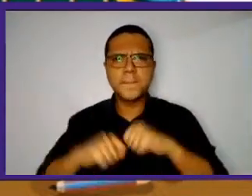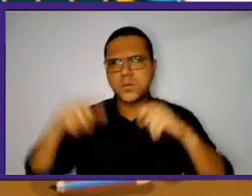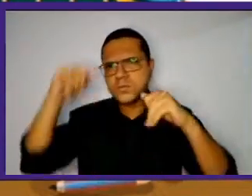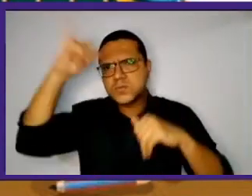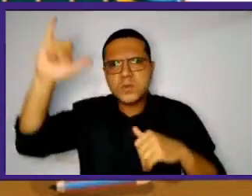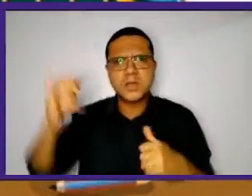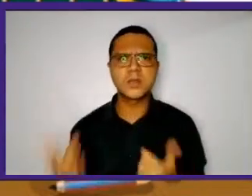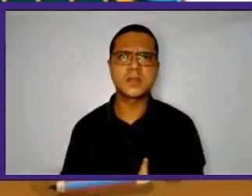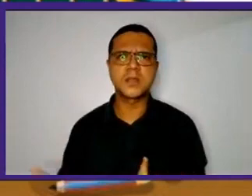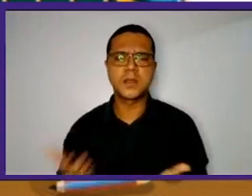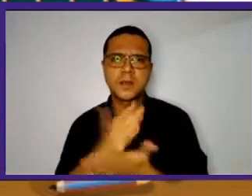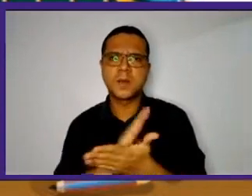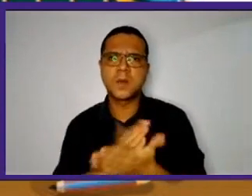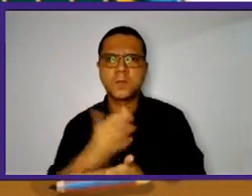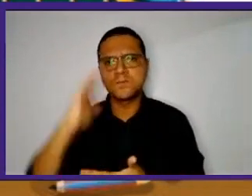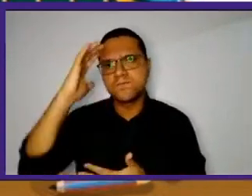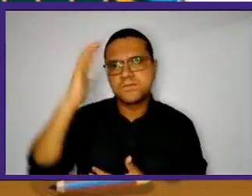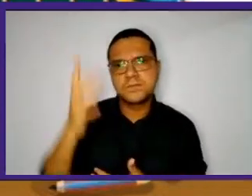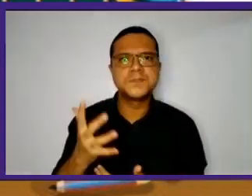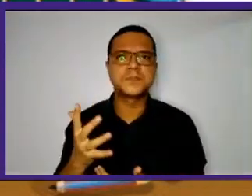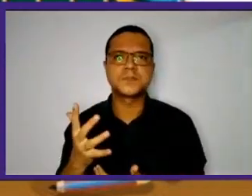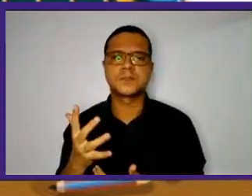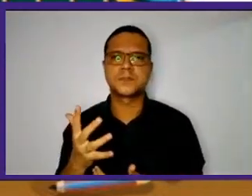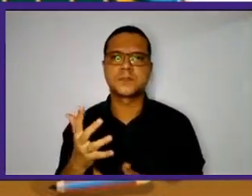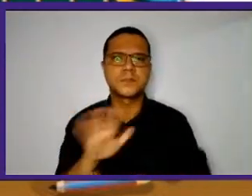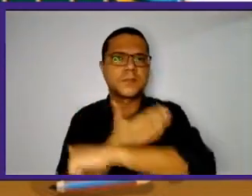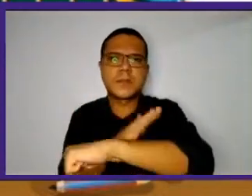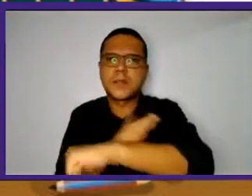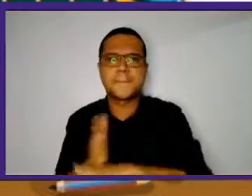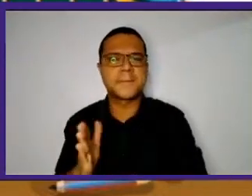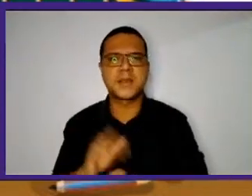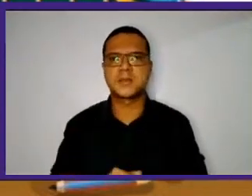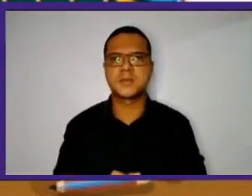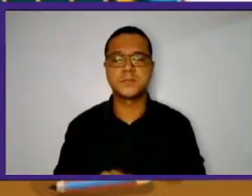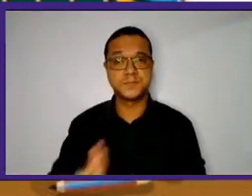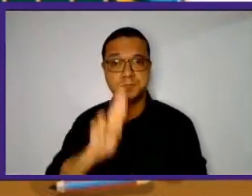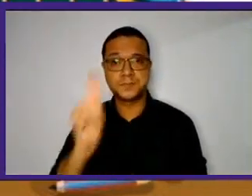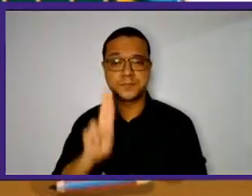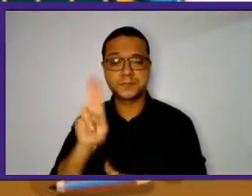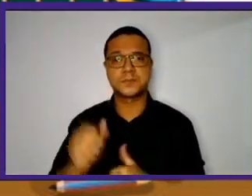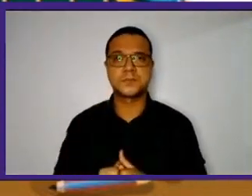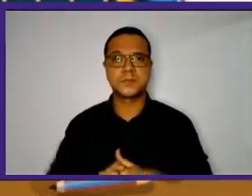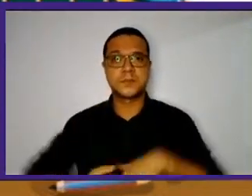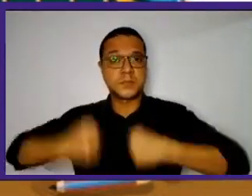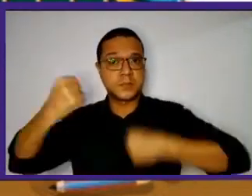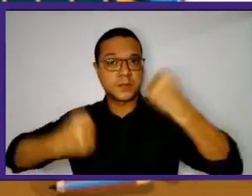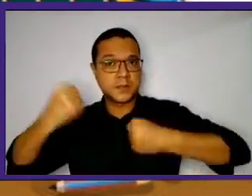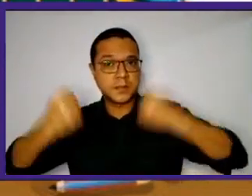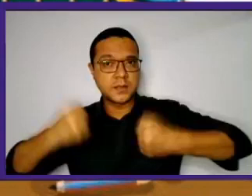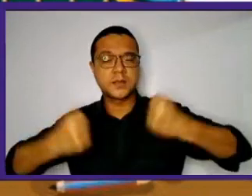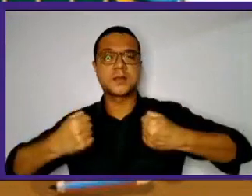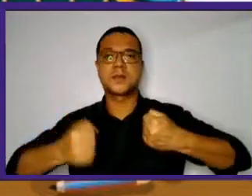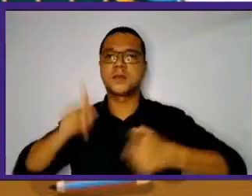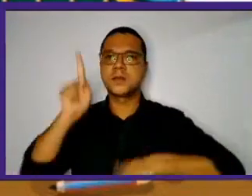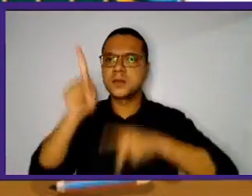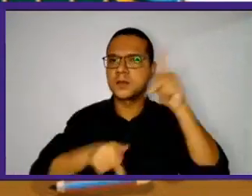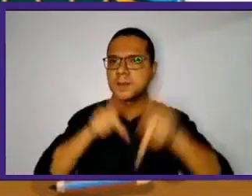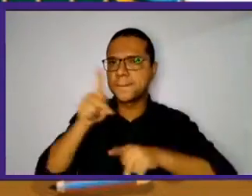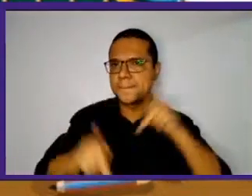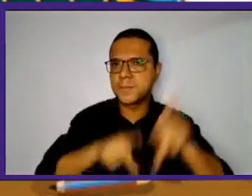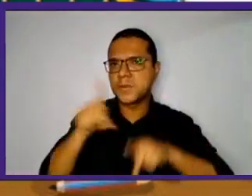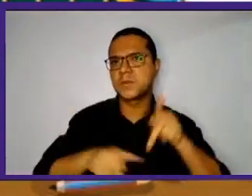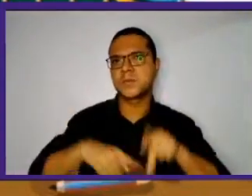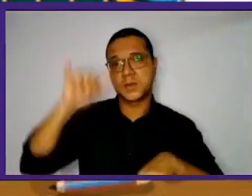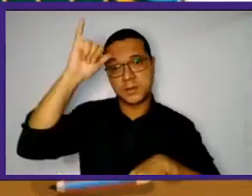efeito estufa? Algumas soluções muito práticas para o dia a dia. Utilizar transportes públicos e bicicletas a fim de reduzir o consumo de